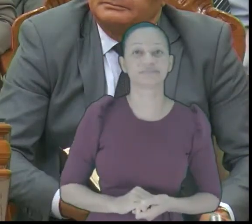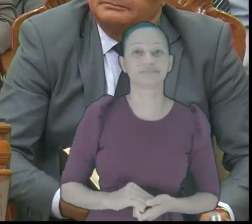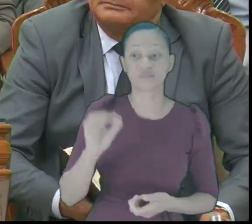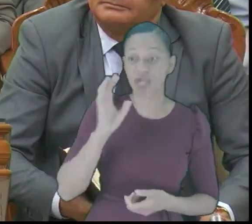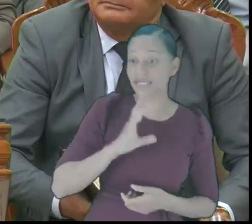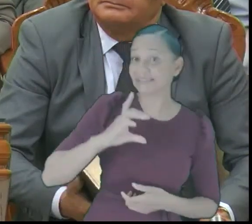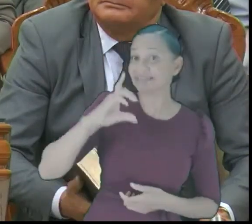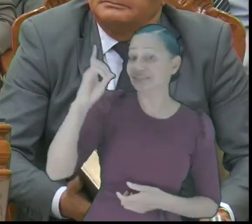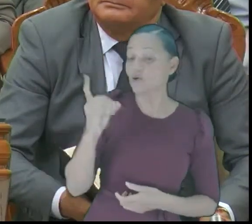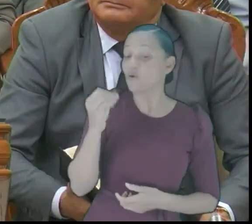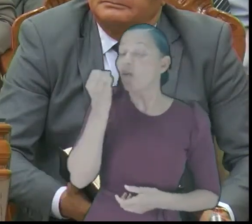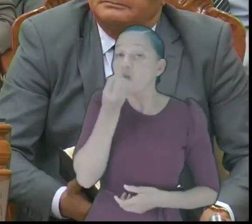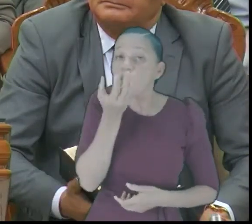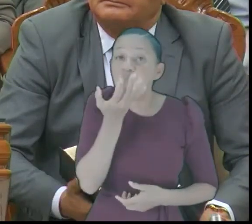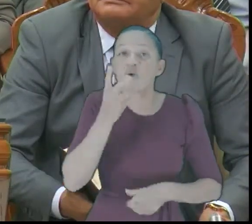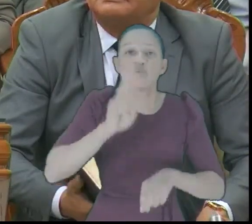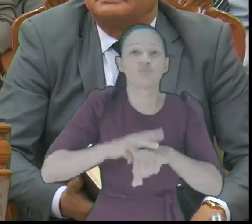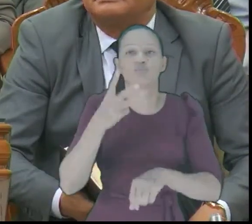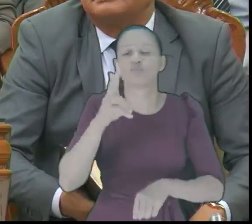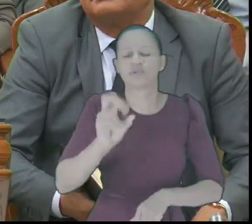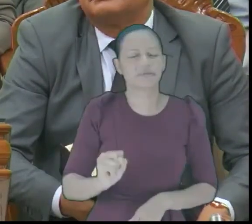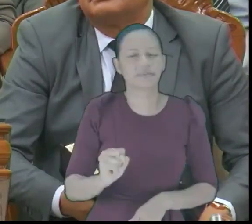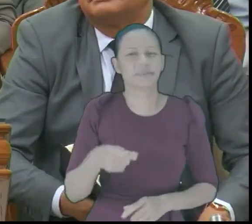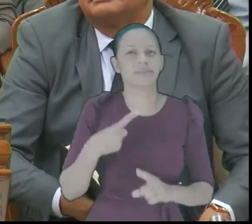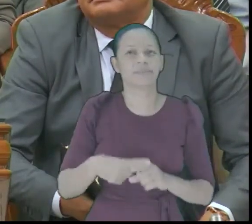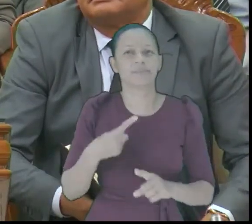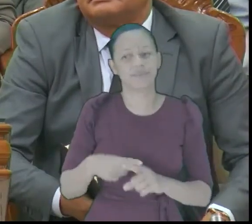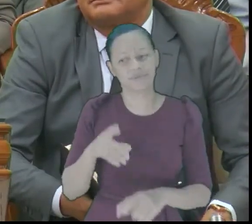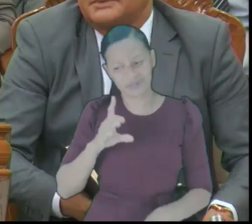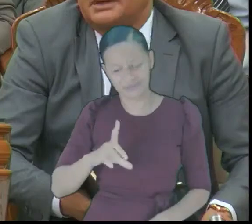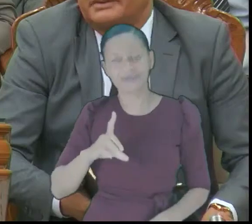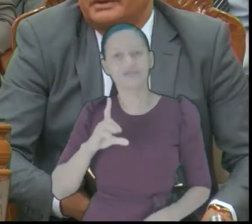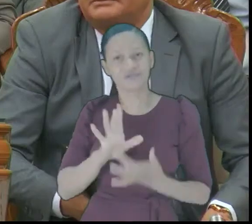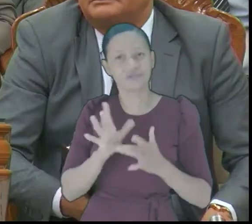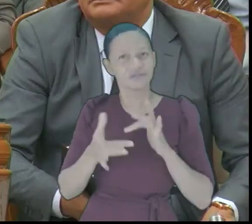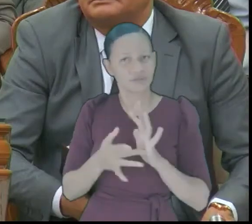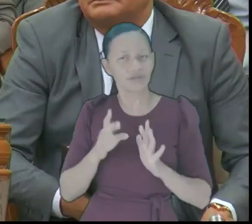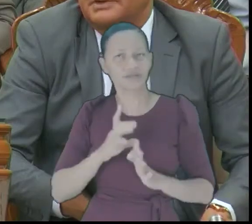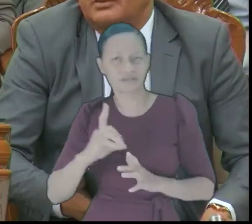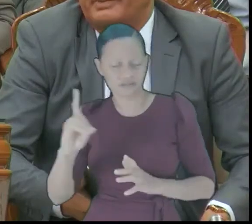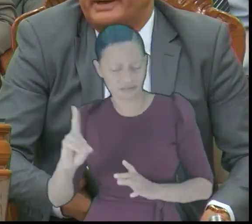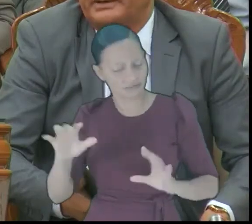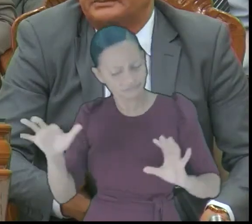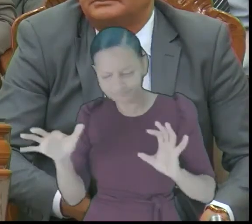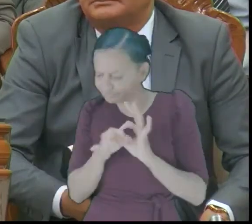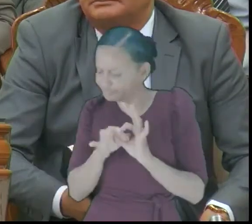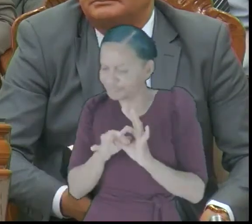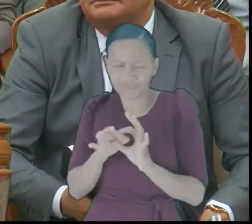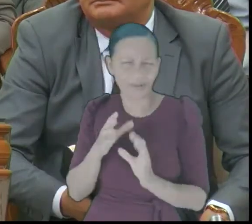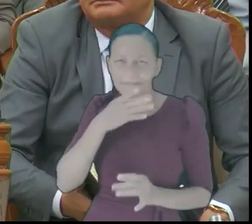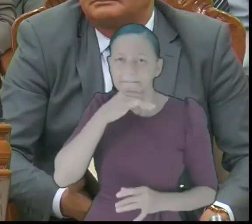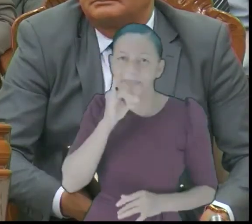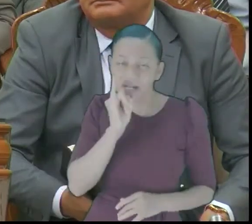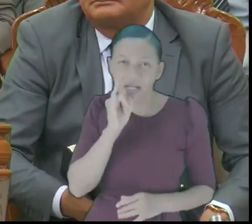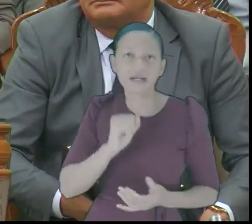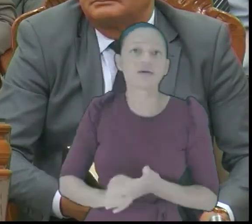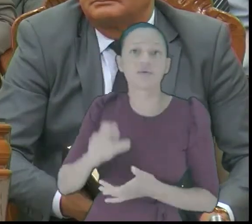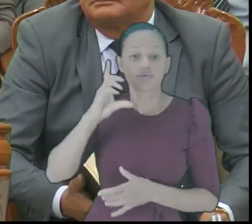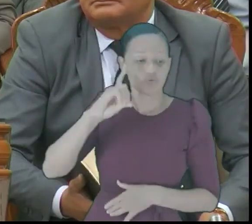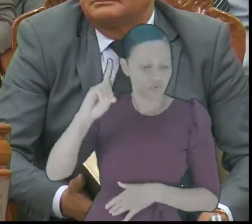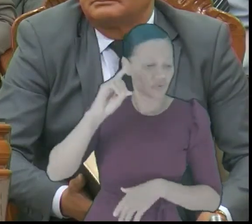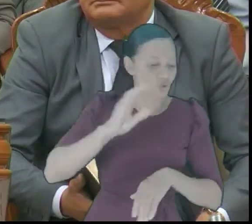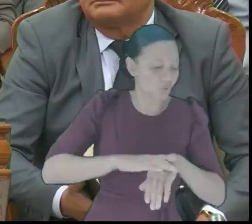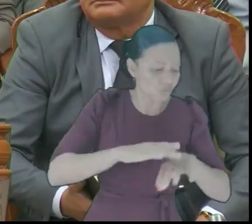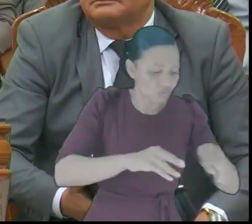Deus só soprou no homem 2 vezes. Por quê? Porque Jesus é Deus. Ele é consubstancial ao Pai. Quando Deus foi fazer o homem, Deus